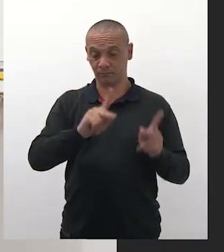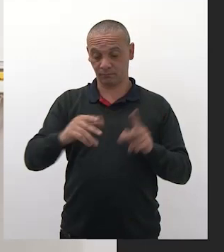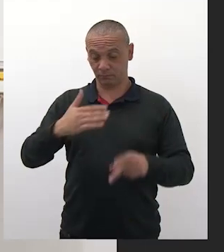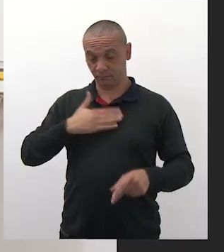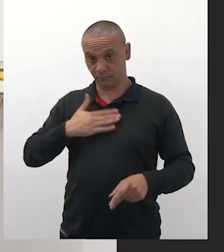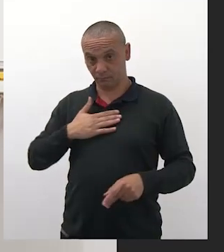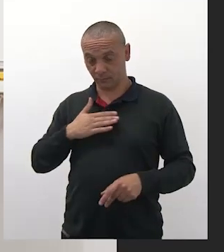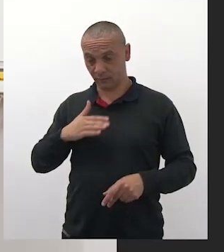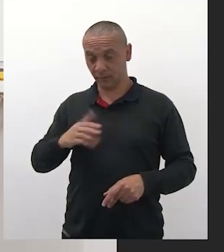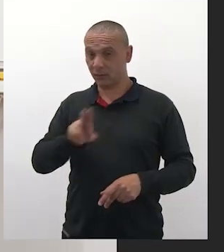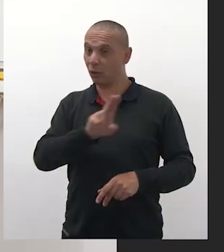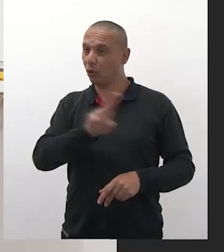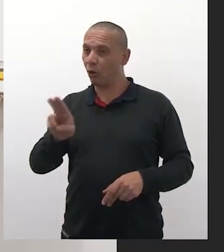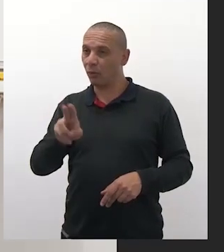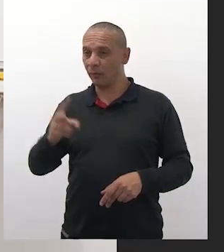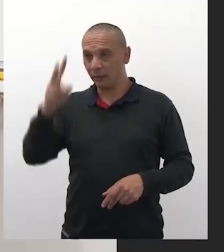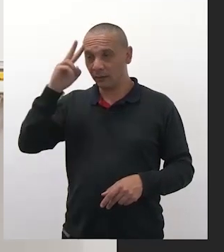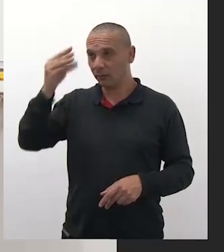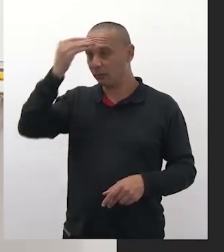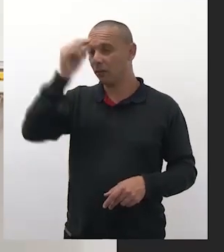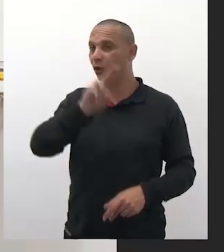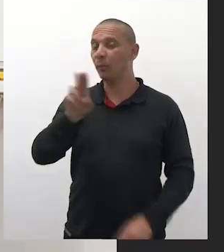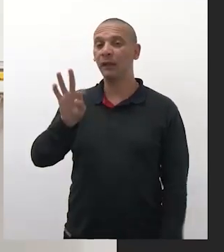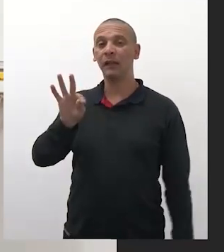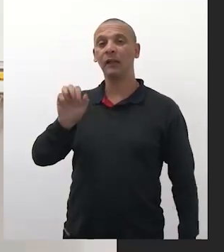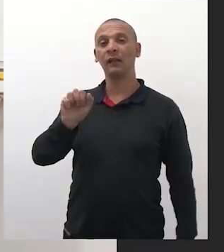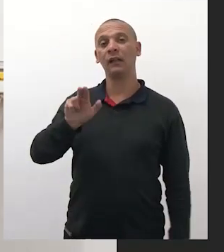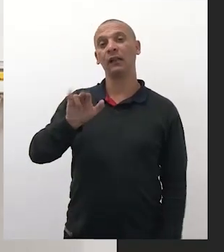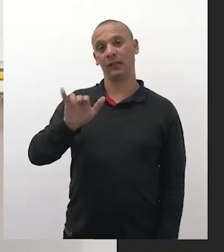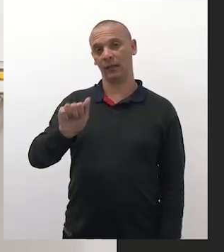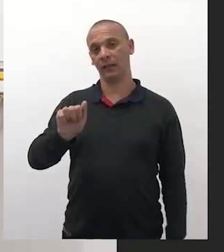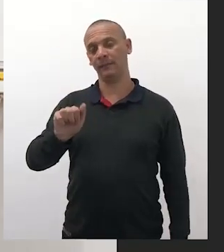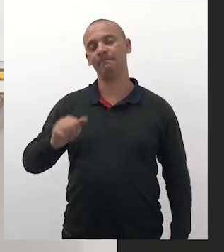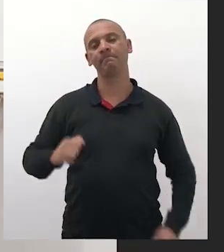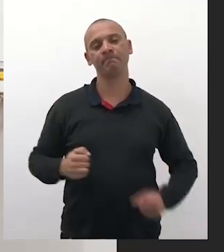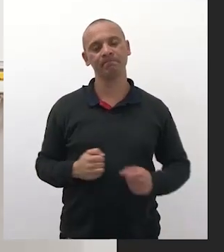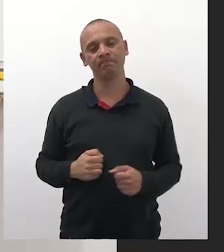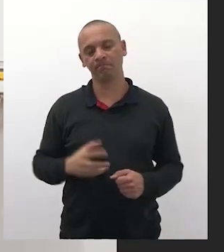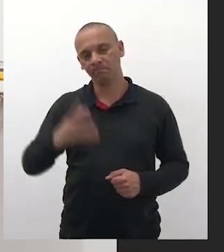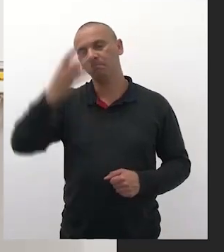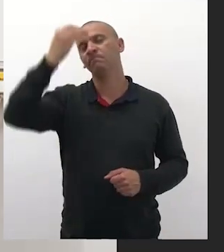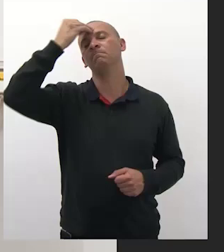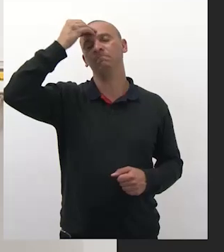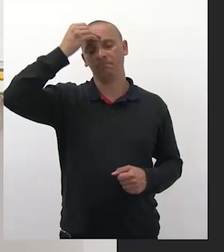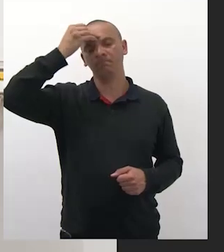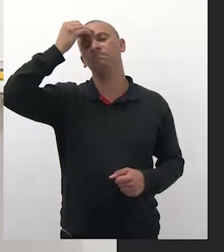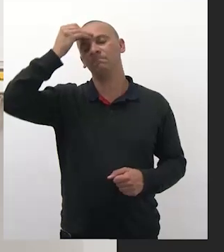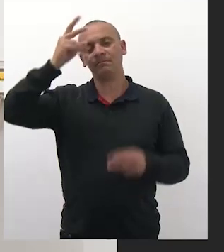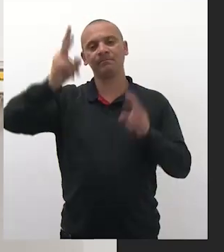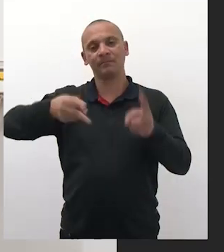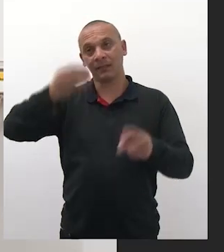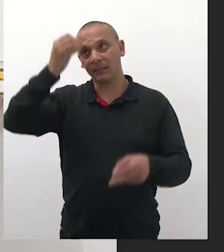minha infância, o nome dela é Dona Tânia. É inesquecível, Dona Tânia.